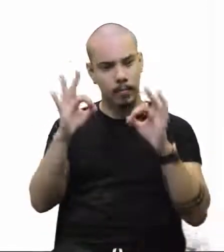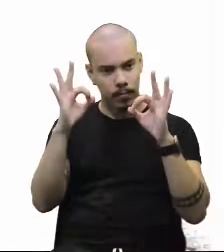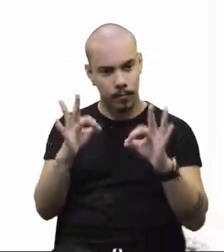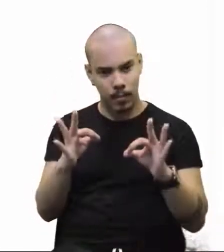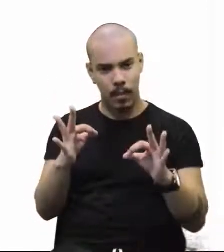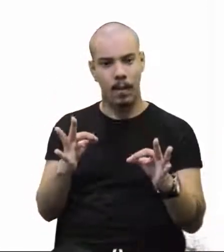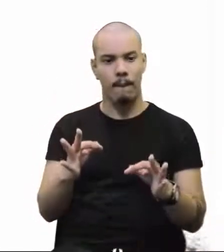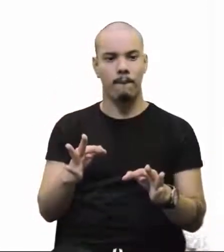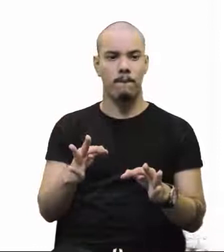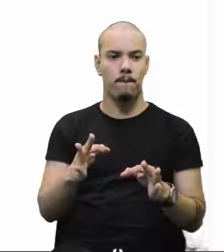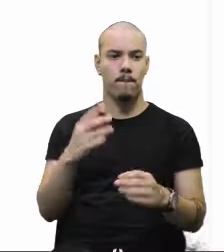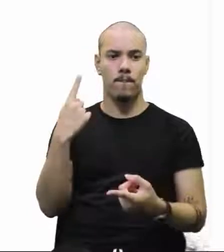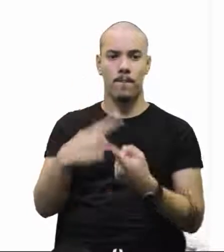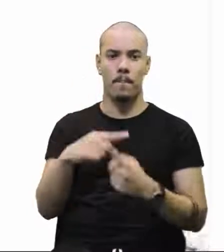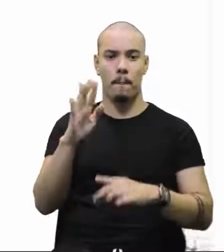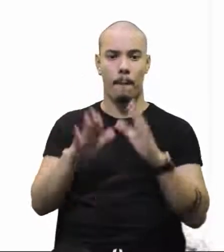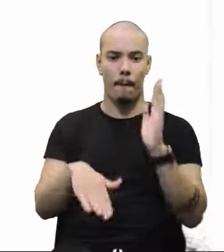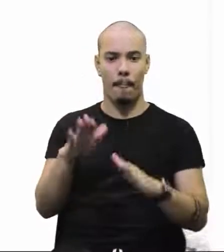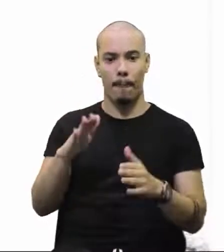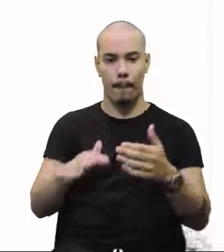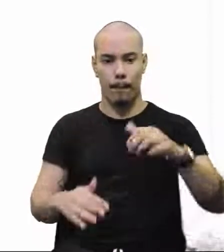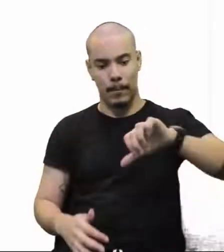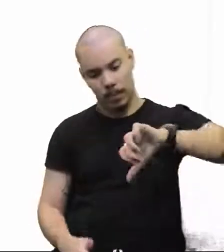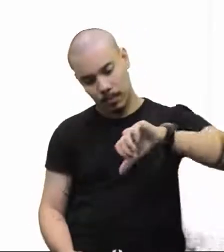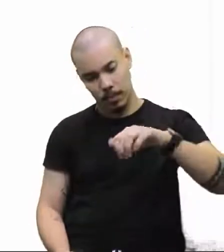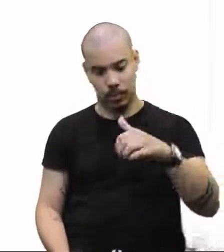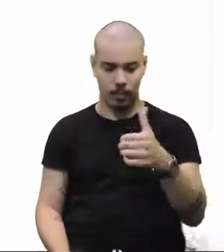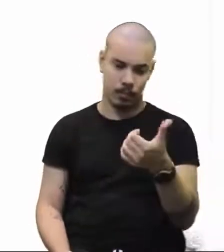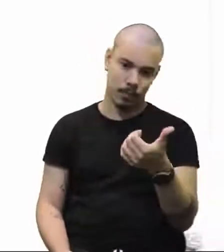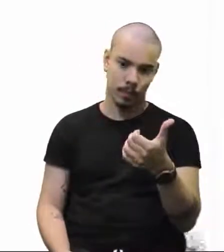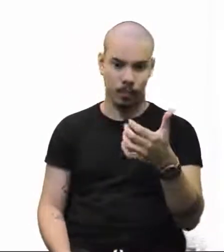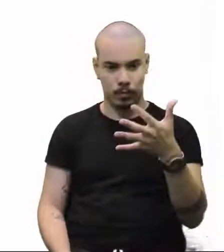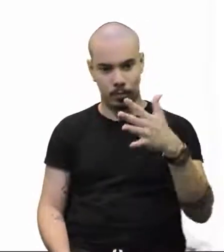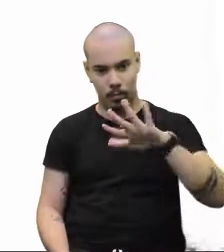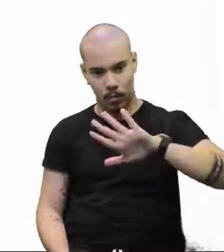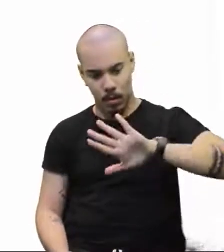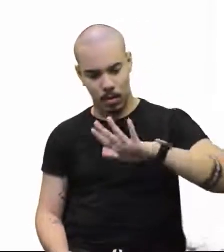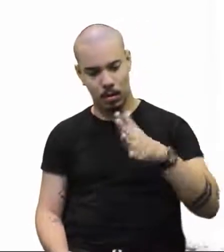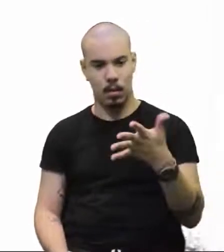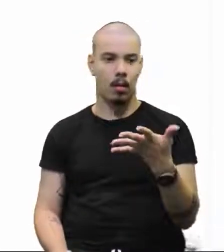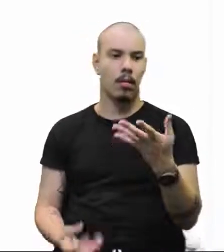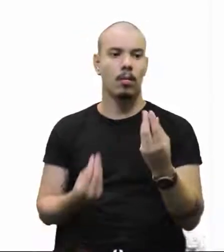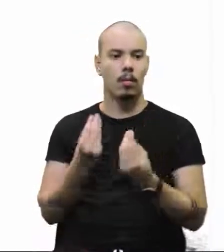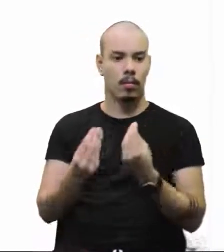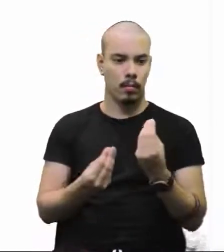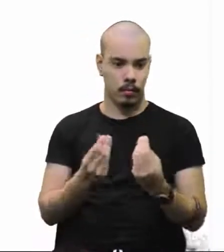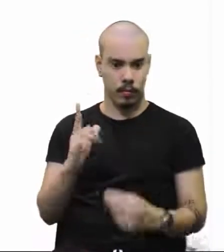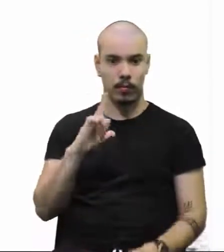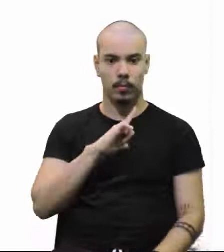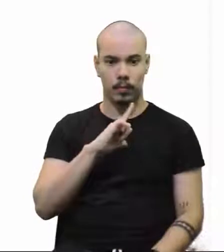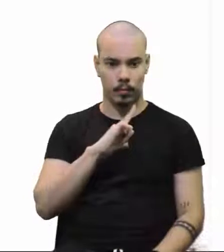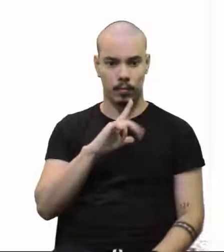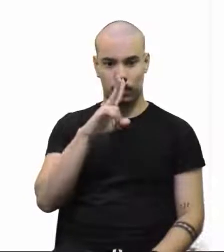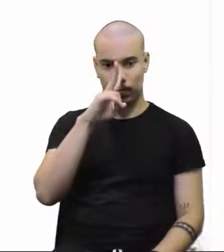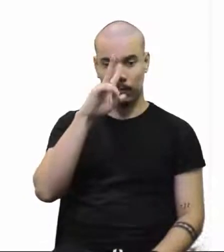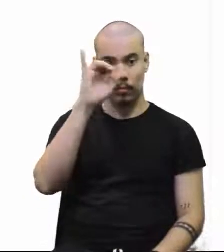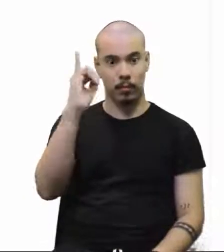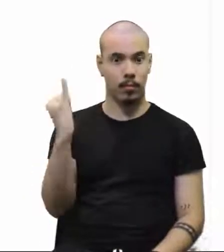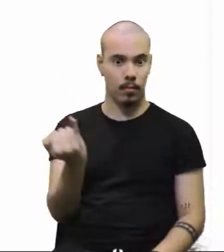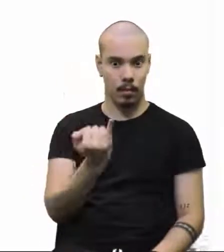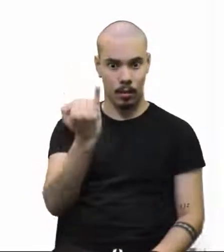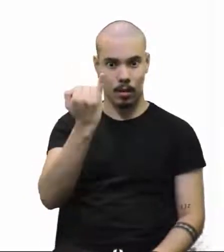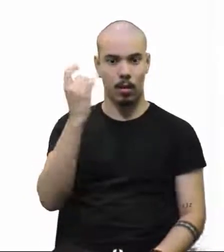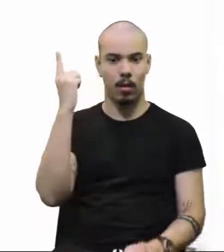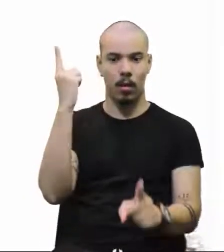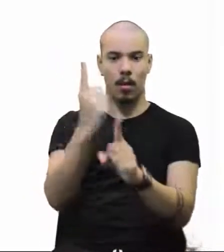façam a representação. Às vezes até fica de cabeça para baixo, mas consegue, né? Então, aí, todos os casos, né? Força magnética é importante, encontrar a